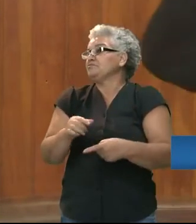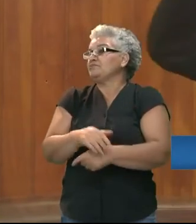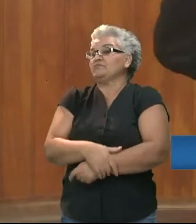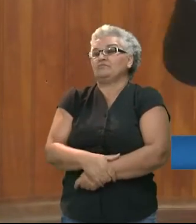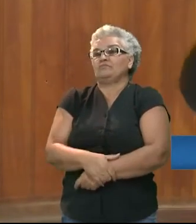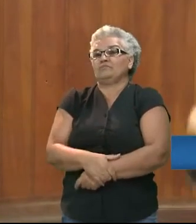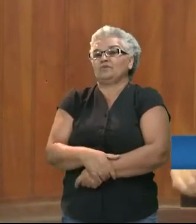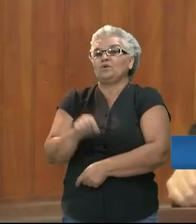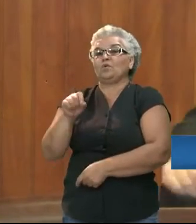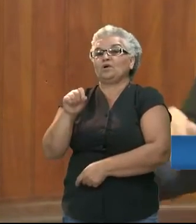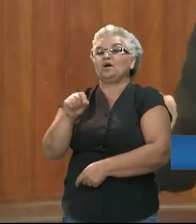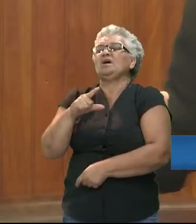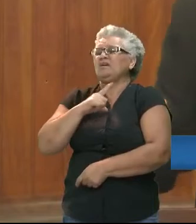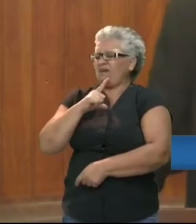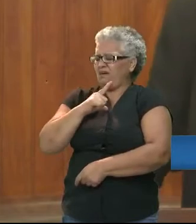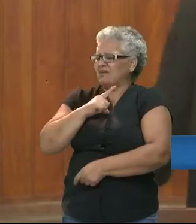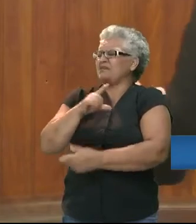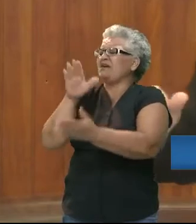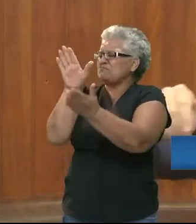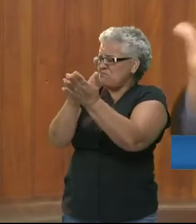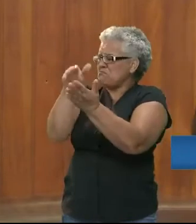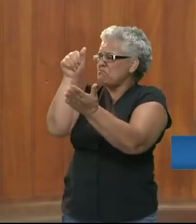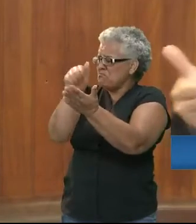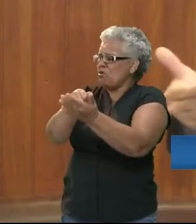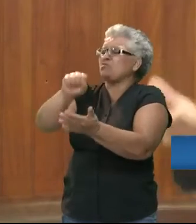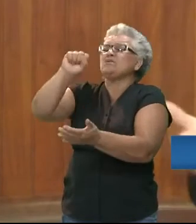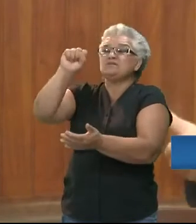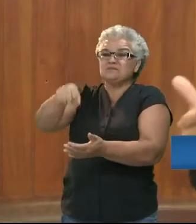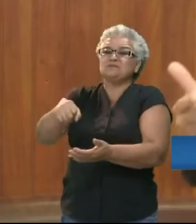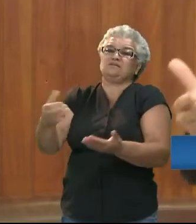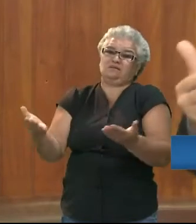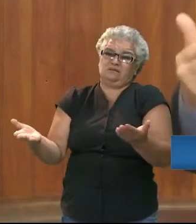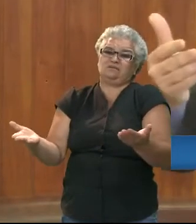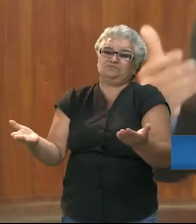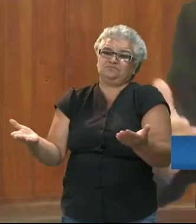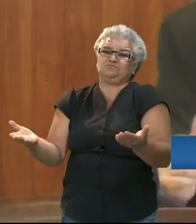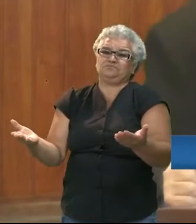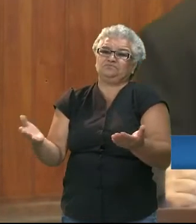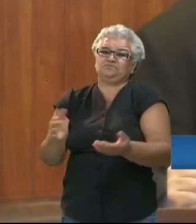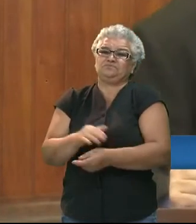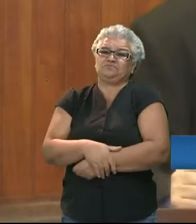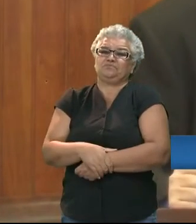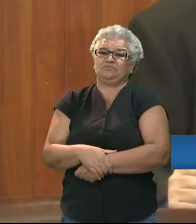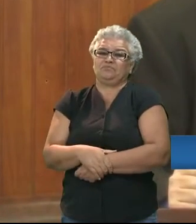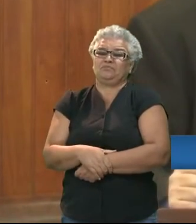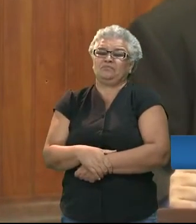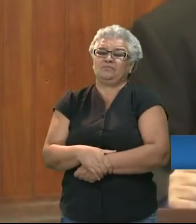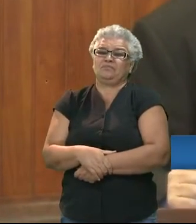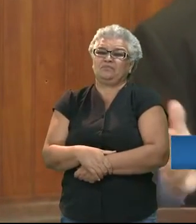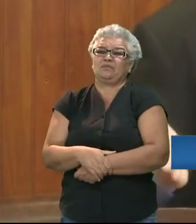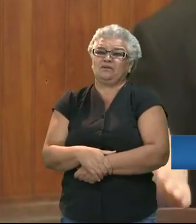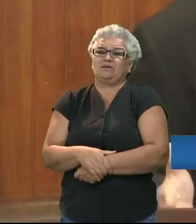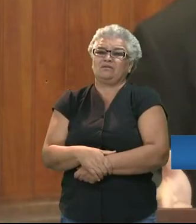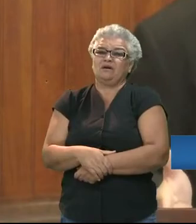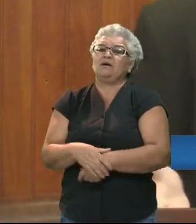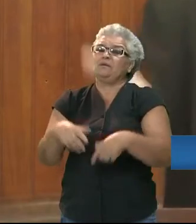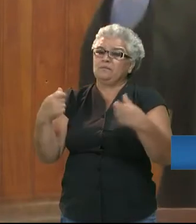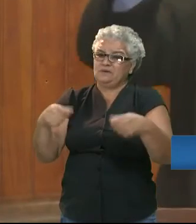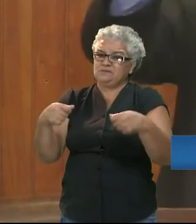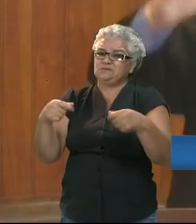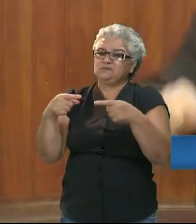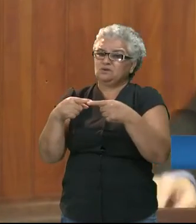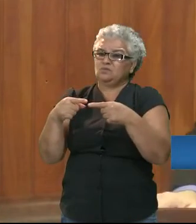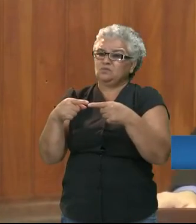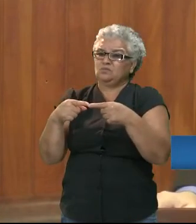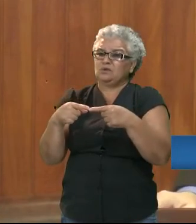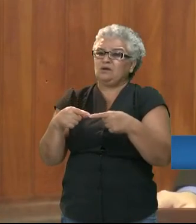punição no sentido, quero ser entendido aqui, né? Quero ser entendido. Tem que haver uma combinação, mas eu